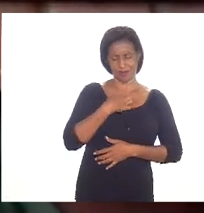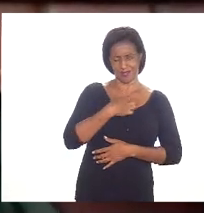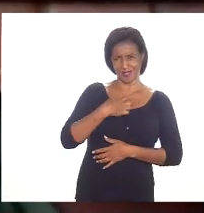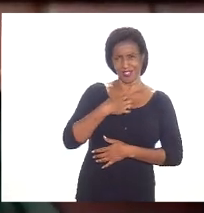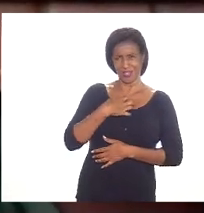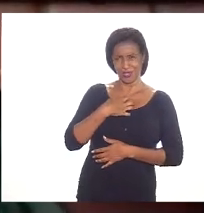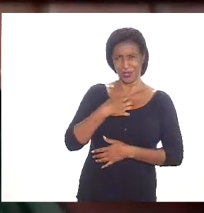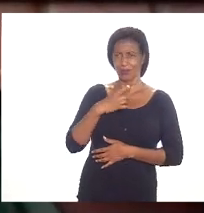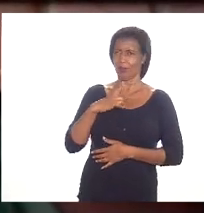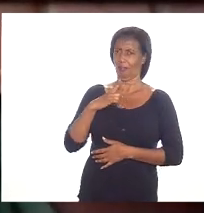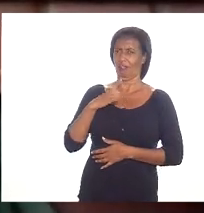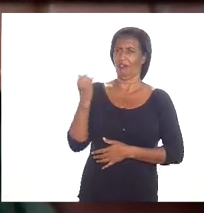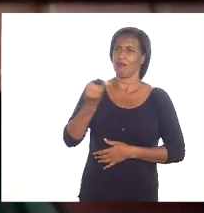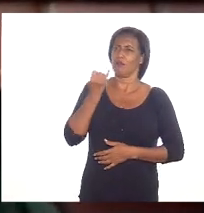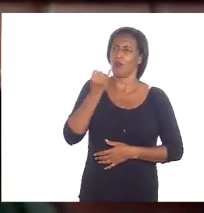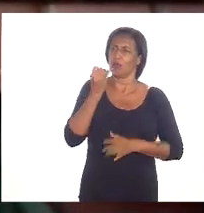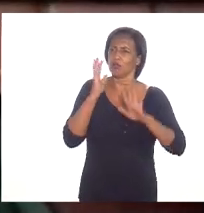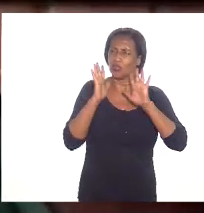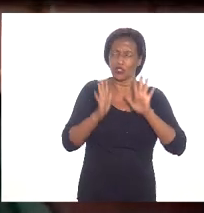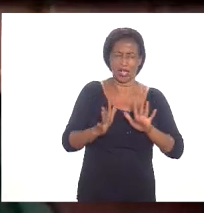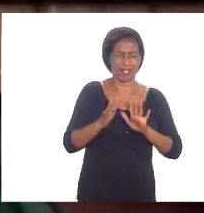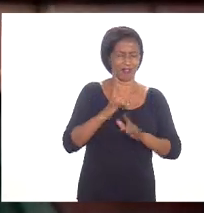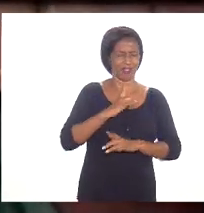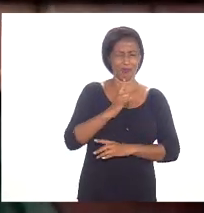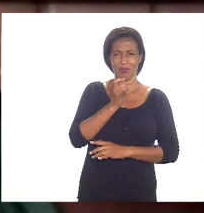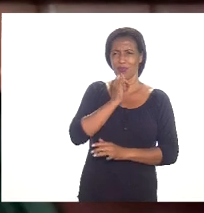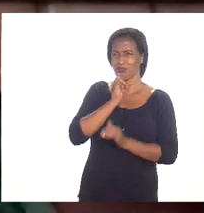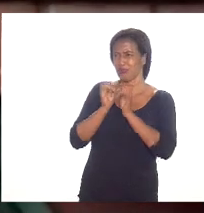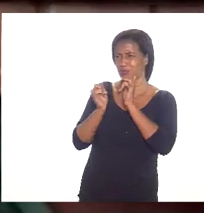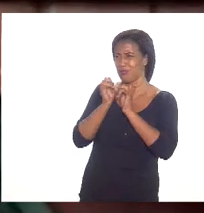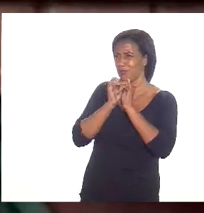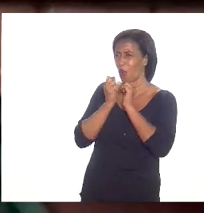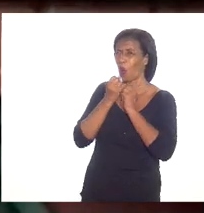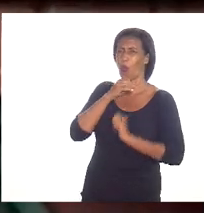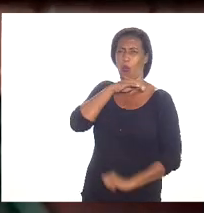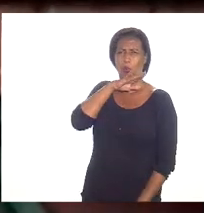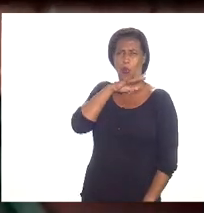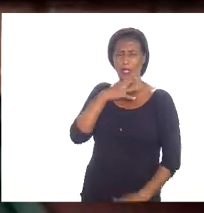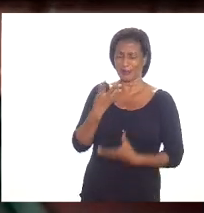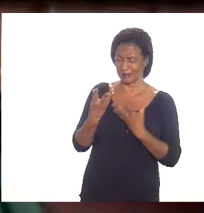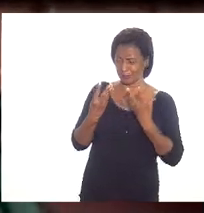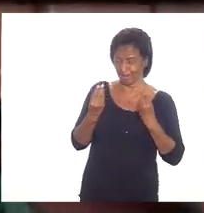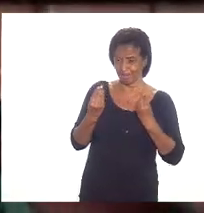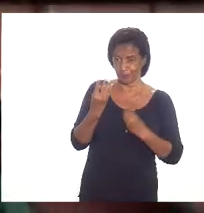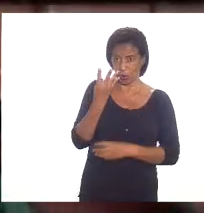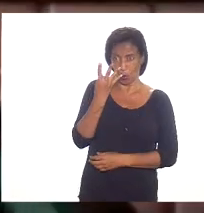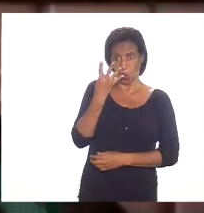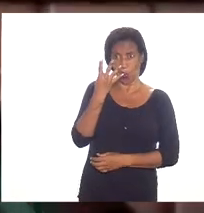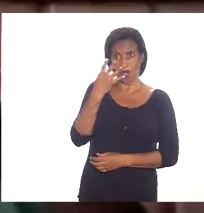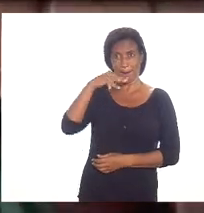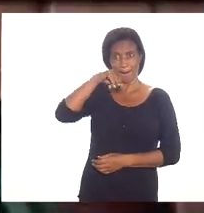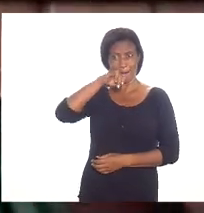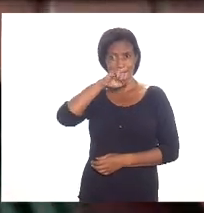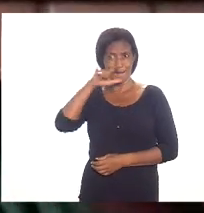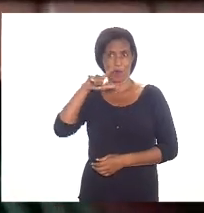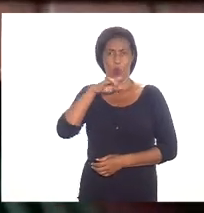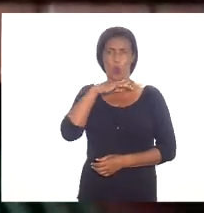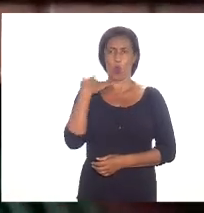muita importância, porque a gente já tem muito exemplo ruim e a gente viu que o resultado disso são quase 400 mil mortes no